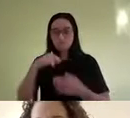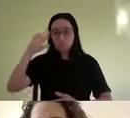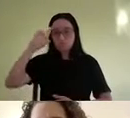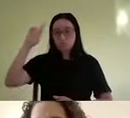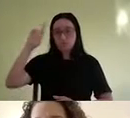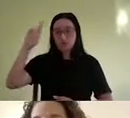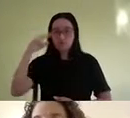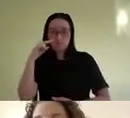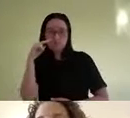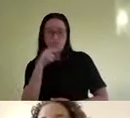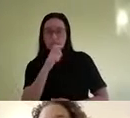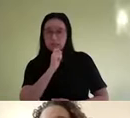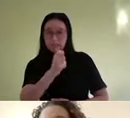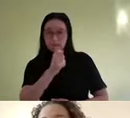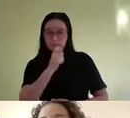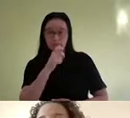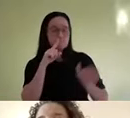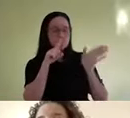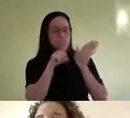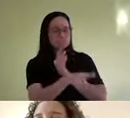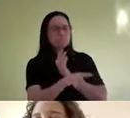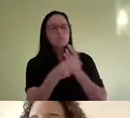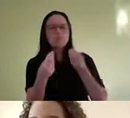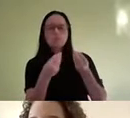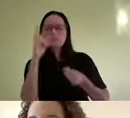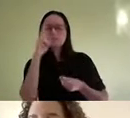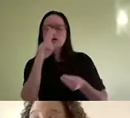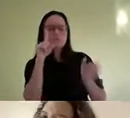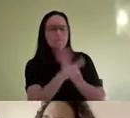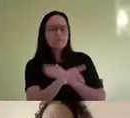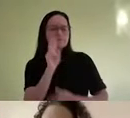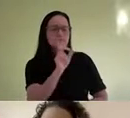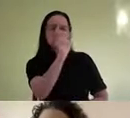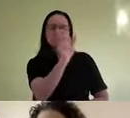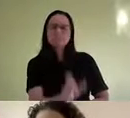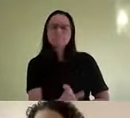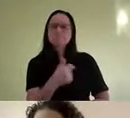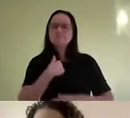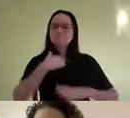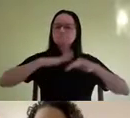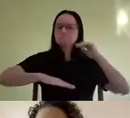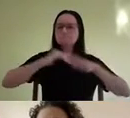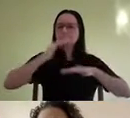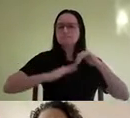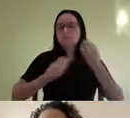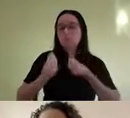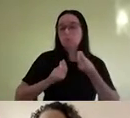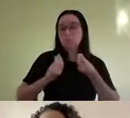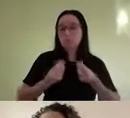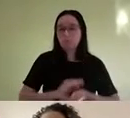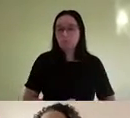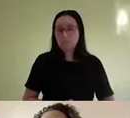mim numa entrevista, o que esse empregador se encantaria com as minhas habilidades, o que eu